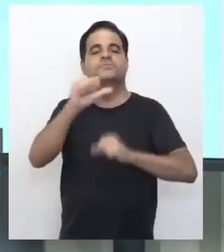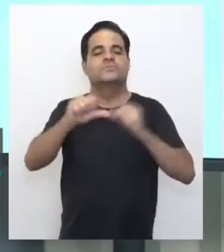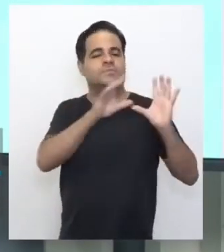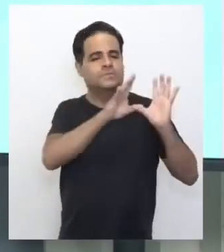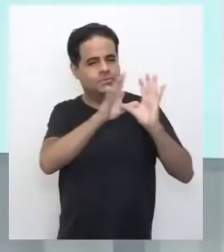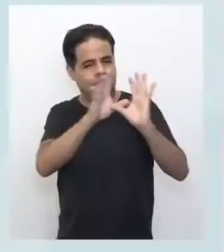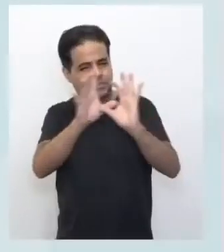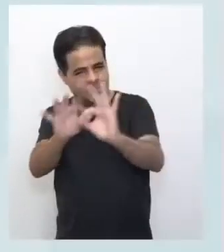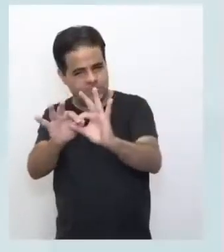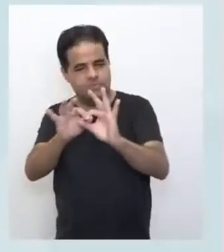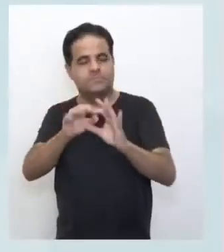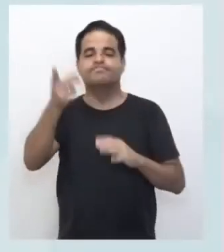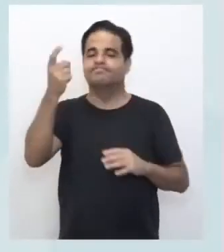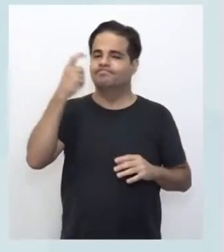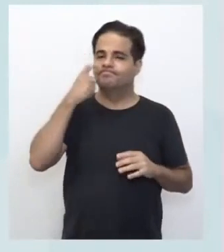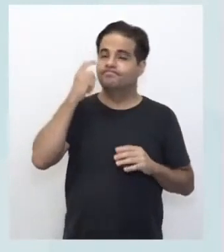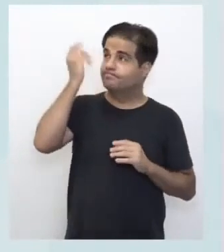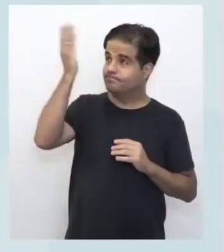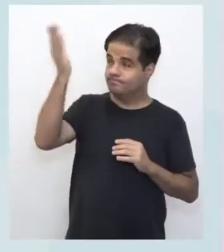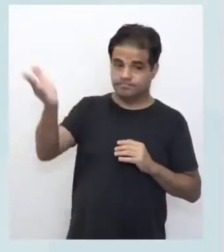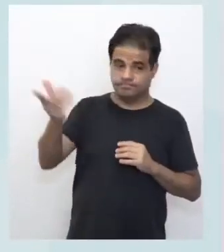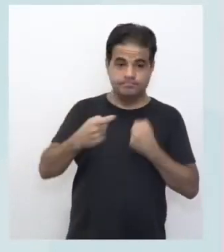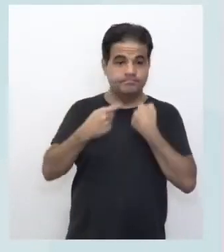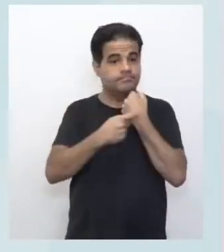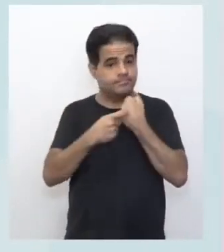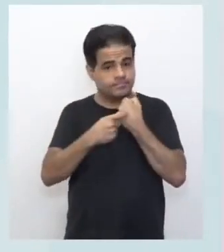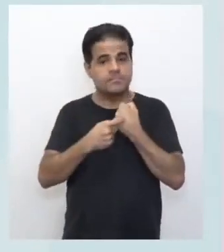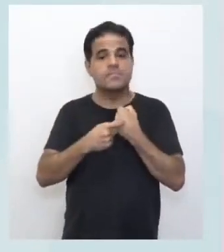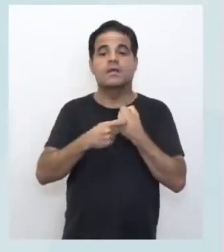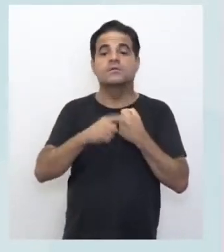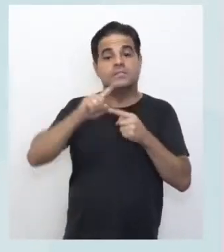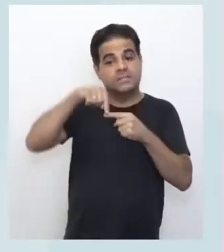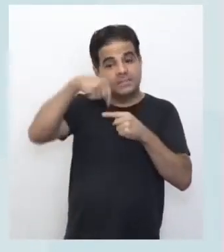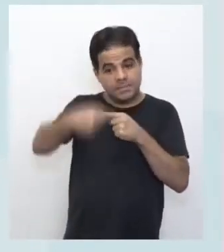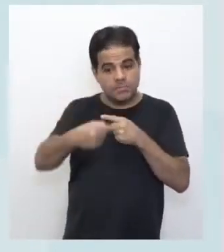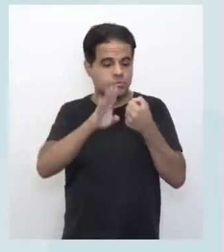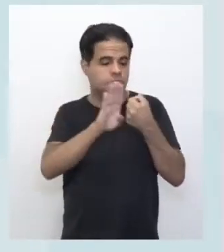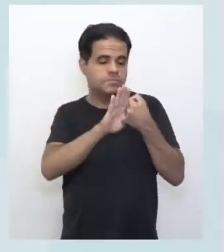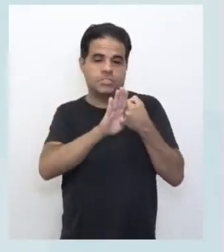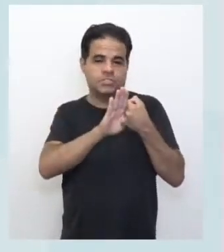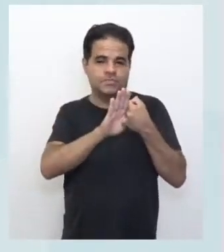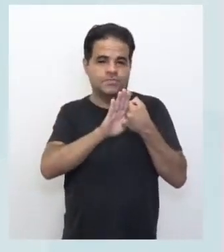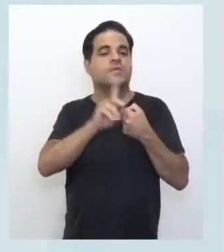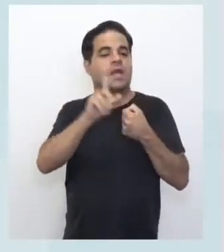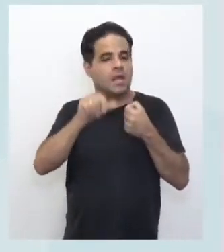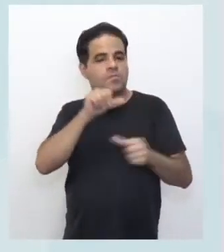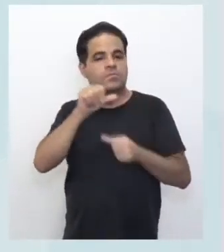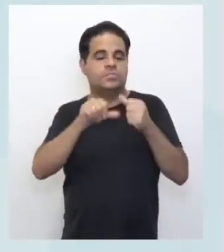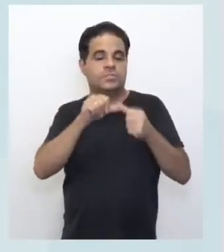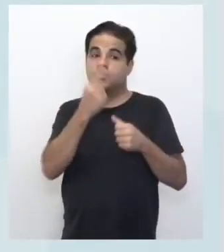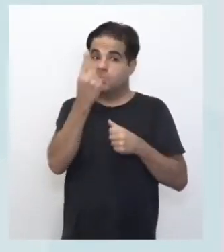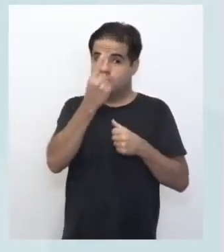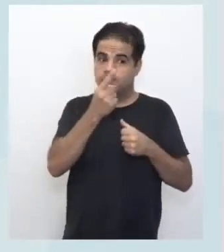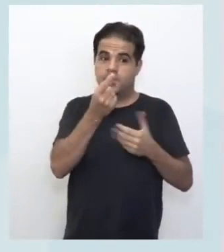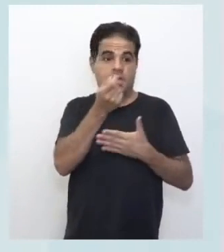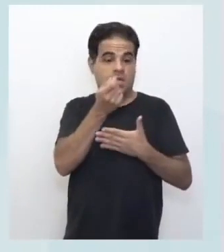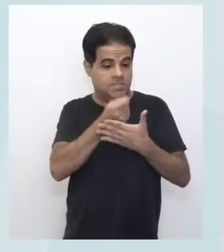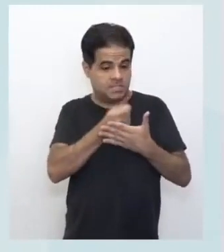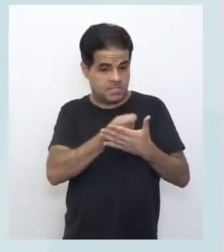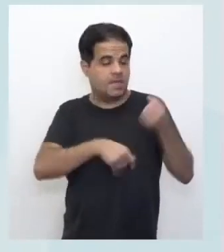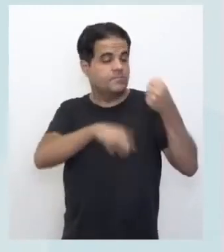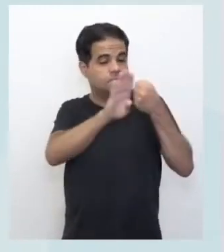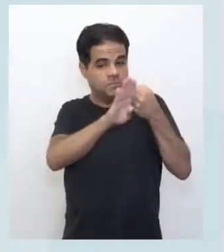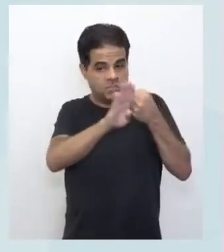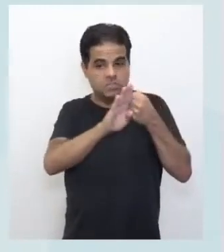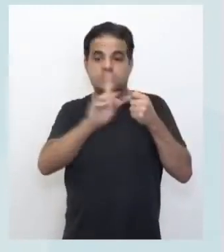Vamos ver na tela aí. Normalmente os adjetivos são alocados após o substantivo, que modificam. Então você escreve primeiro o substantivo e depois vem o adjetivo.